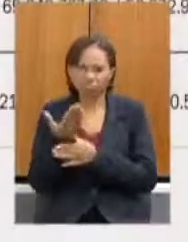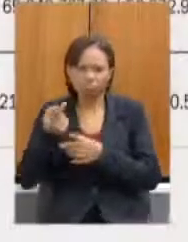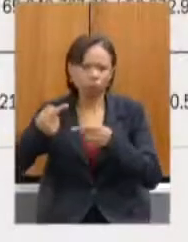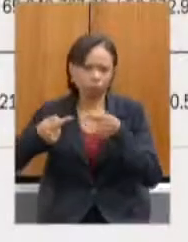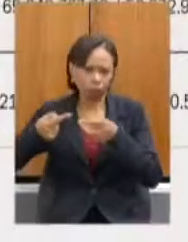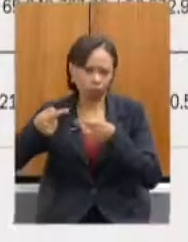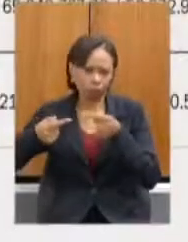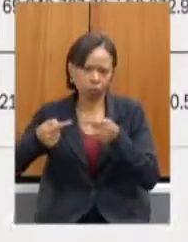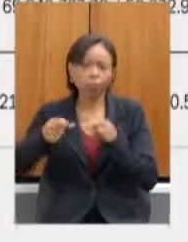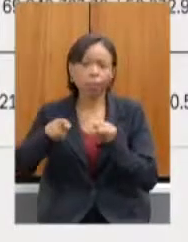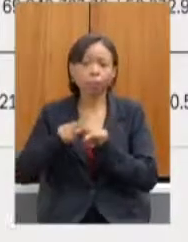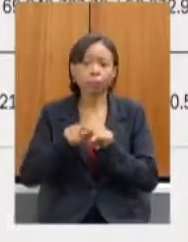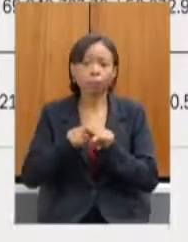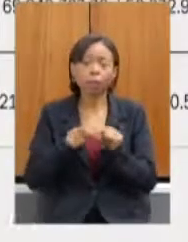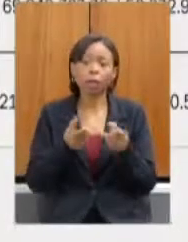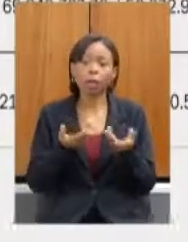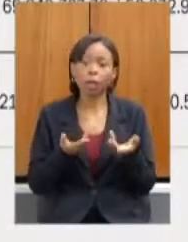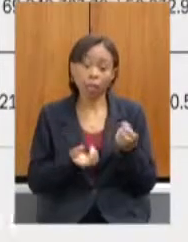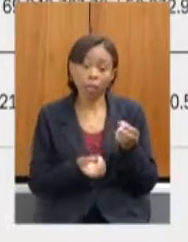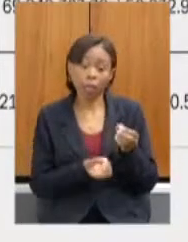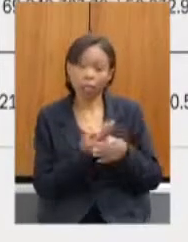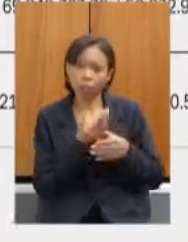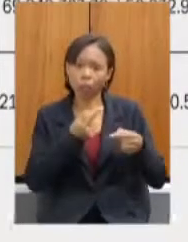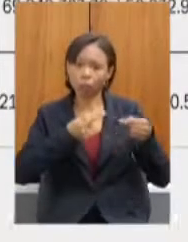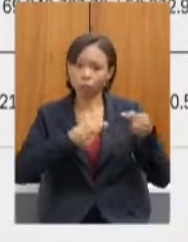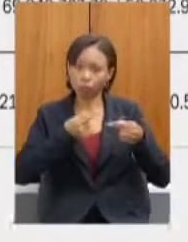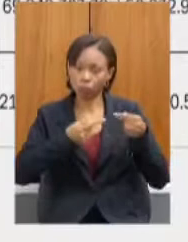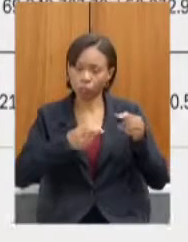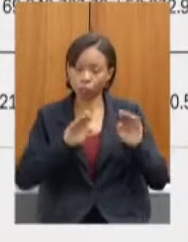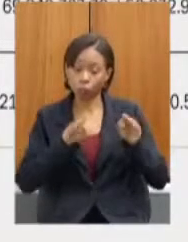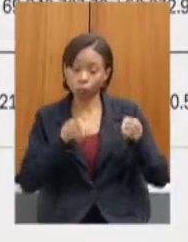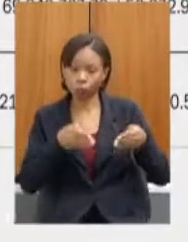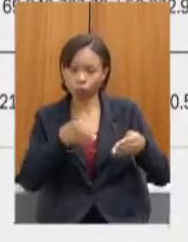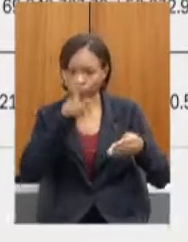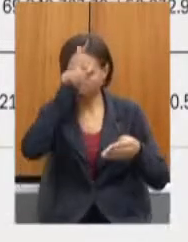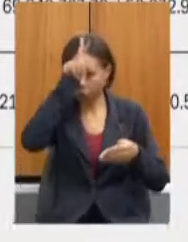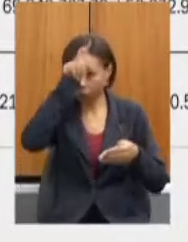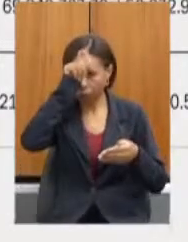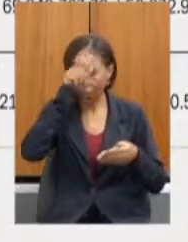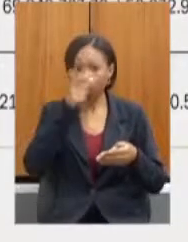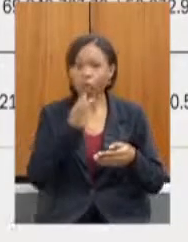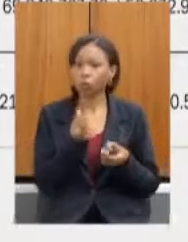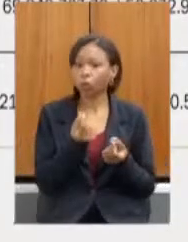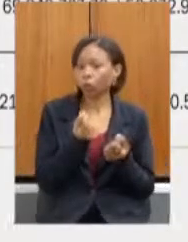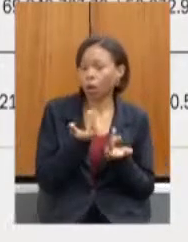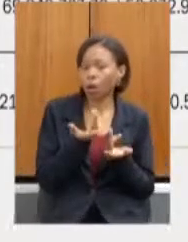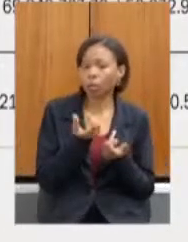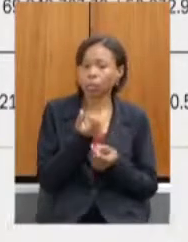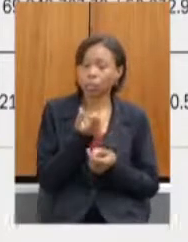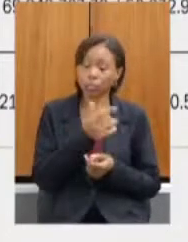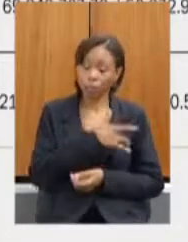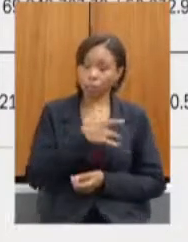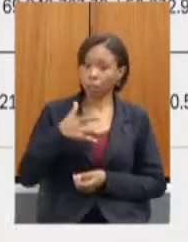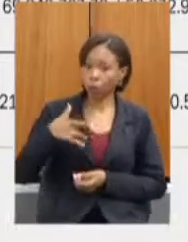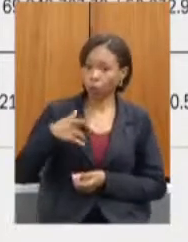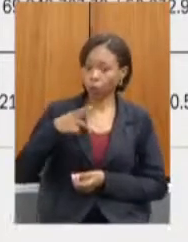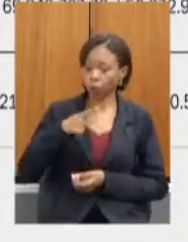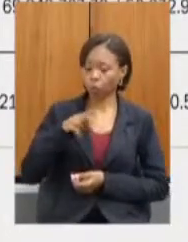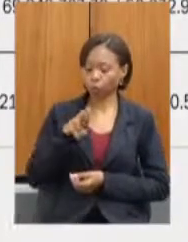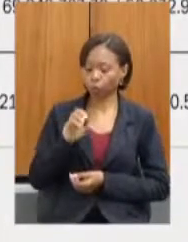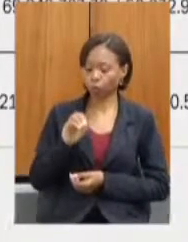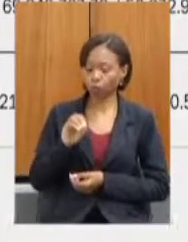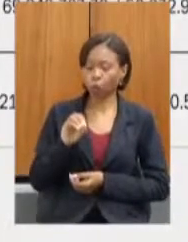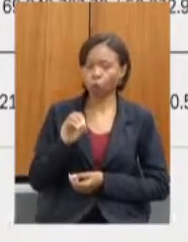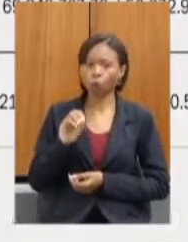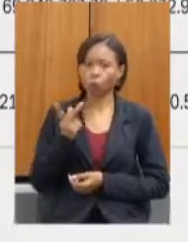EA implantação da política de atenção hospitalar do valor em saúde que é o substituto do proesp nós hoje já estamos com